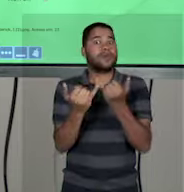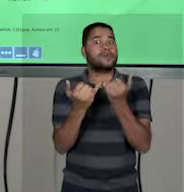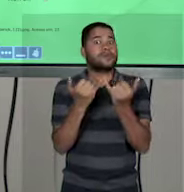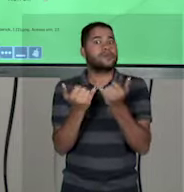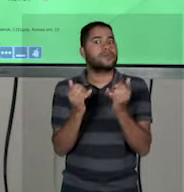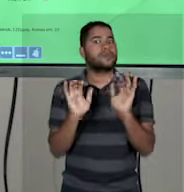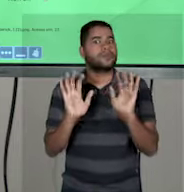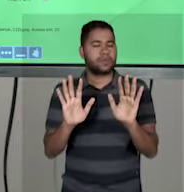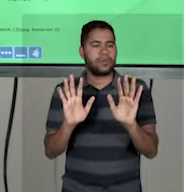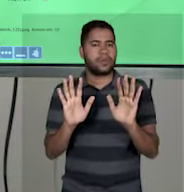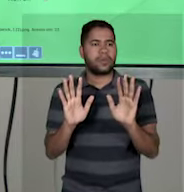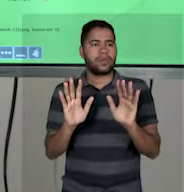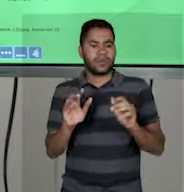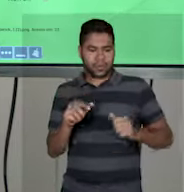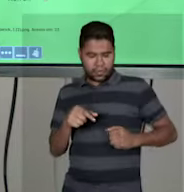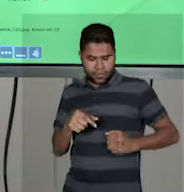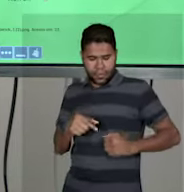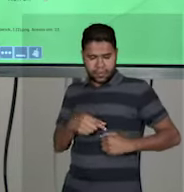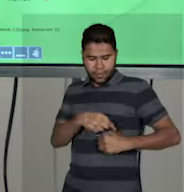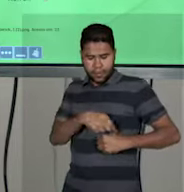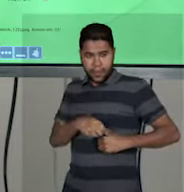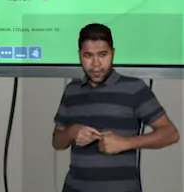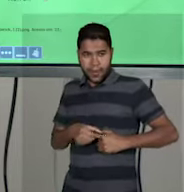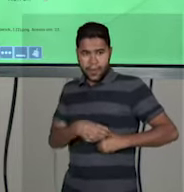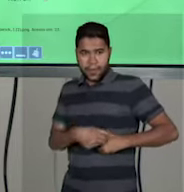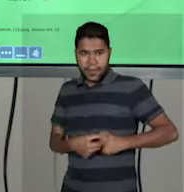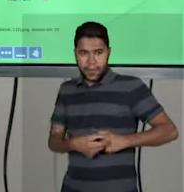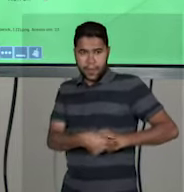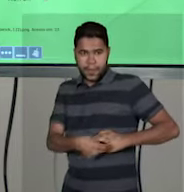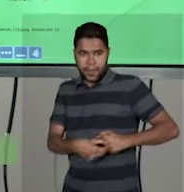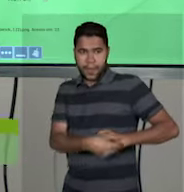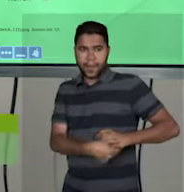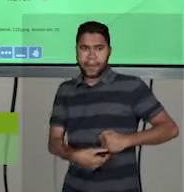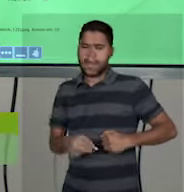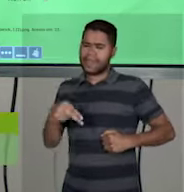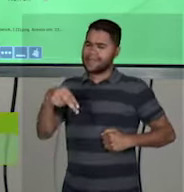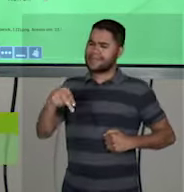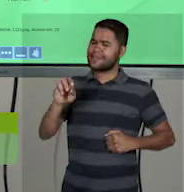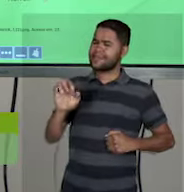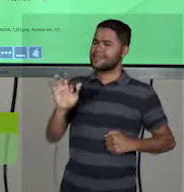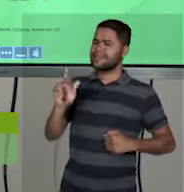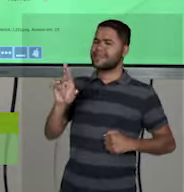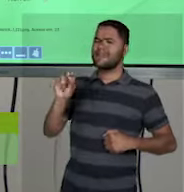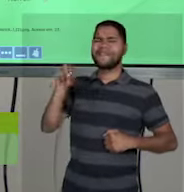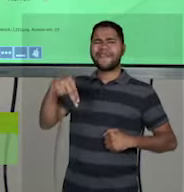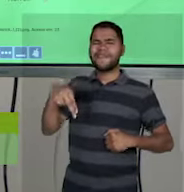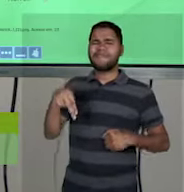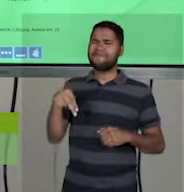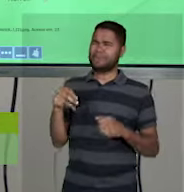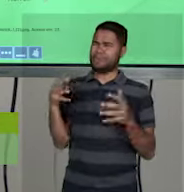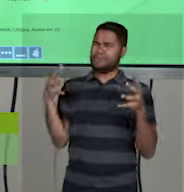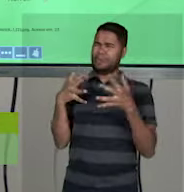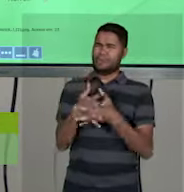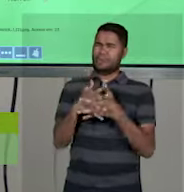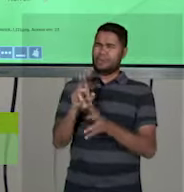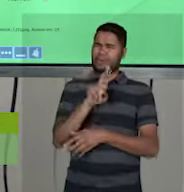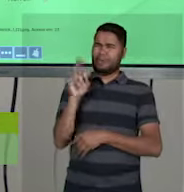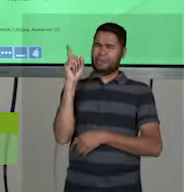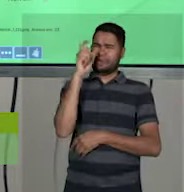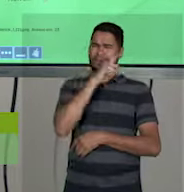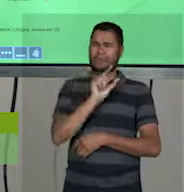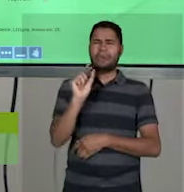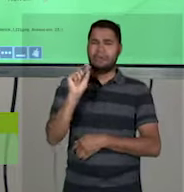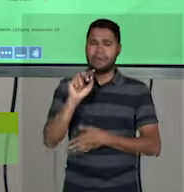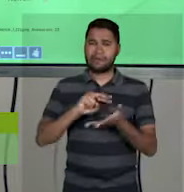gente? Os néfrons do rim. O que é néfron, professor? Por que você está falando esse nome complicado? Então, se eu